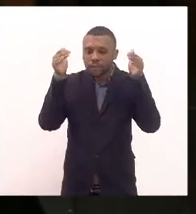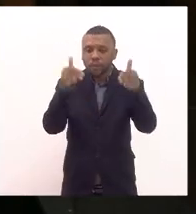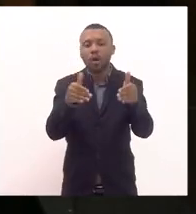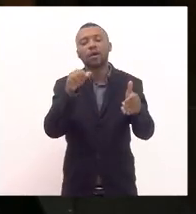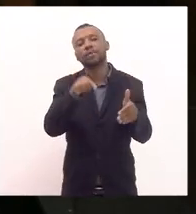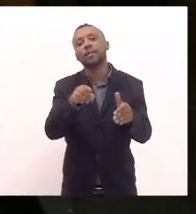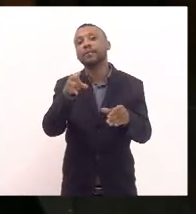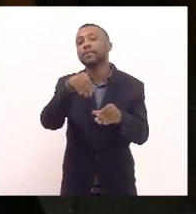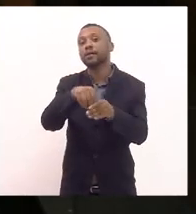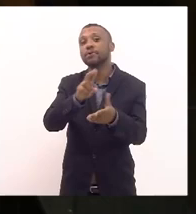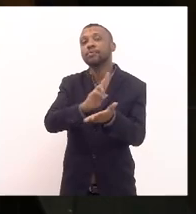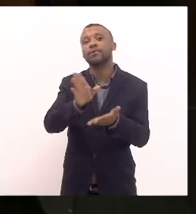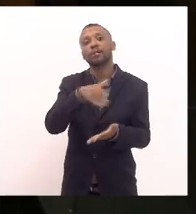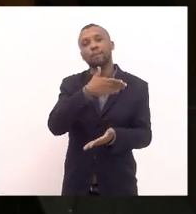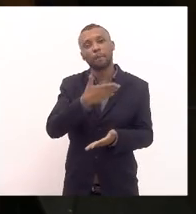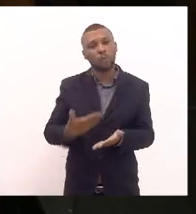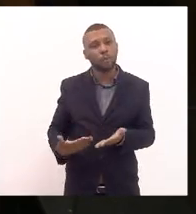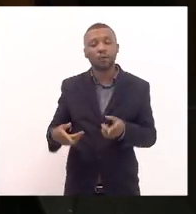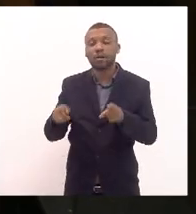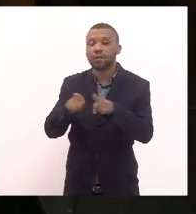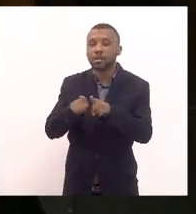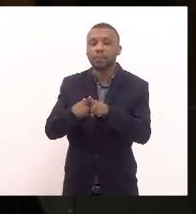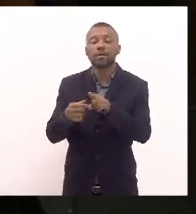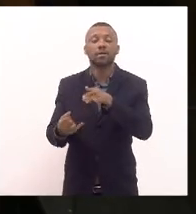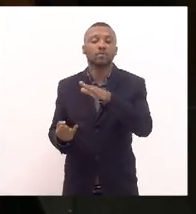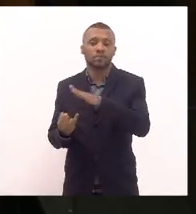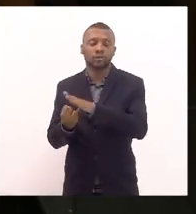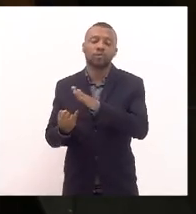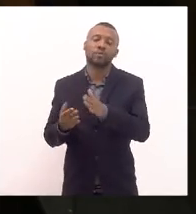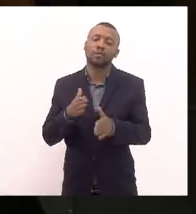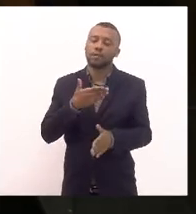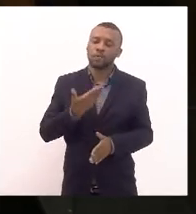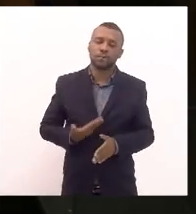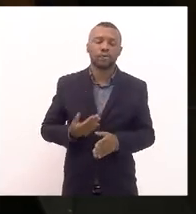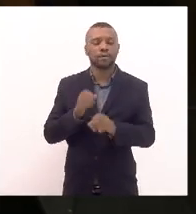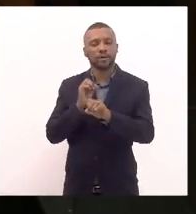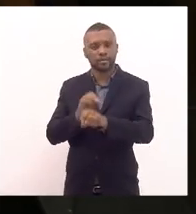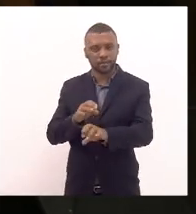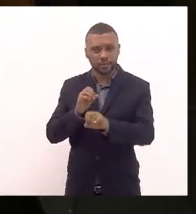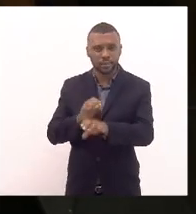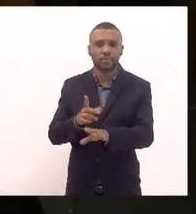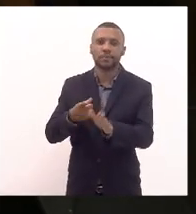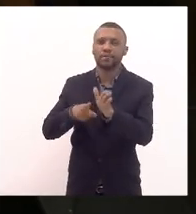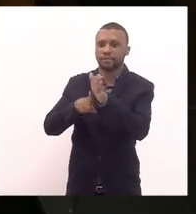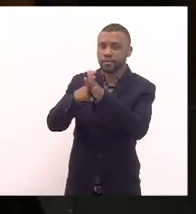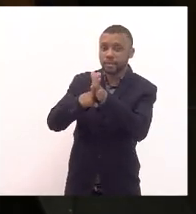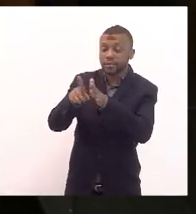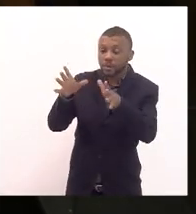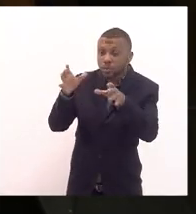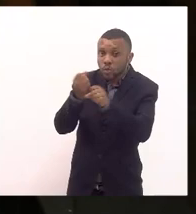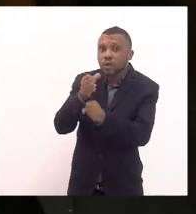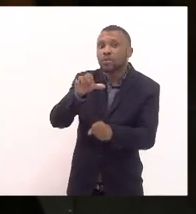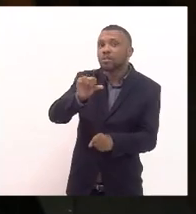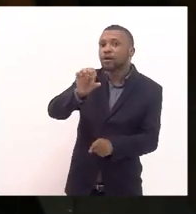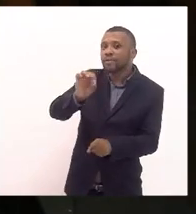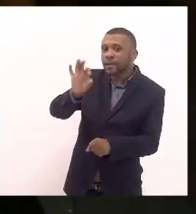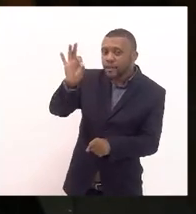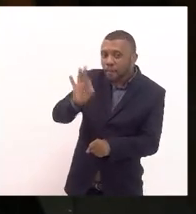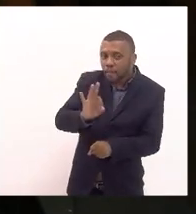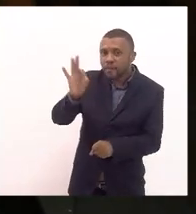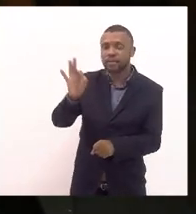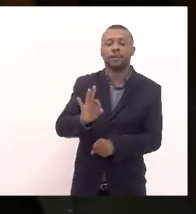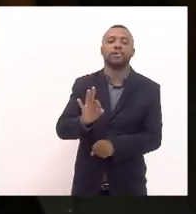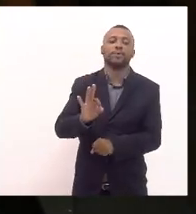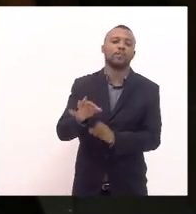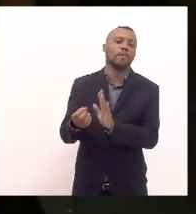nas universidades públicas e nos institutos públicos de ensino e pesquisa cerca de noventa porcento se produz de ciência no Brasil